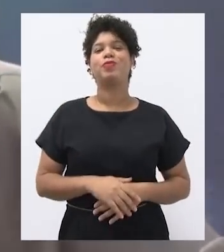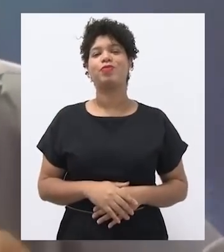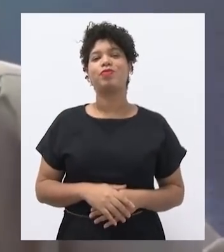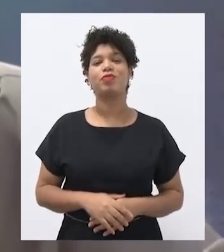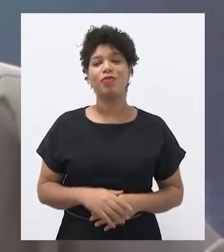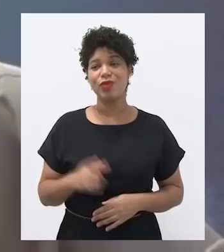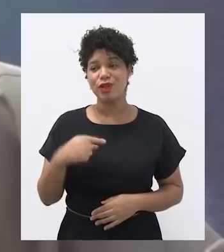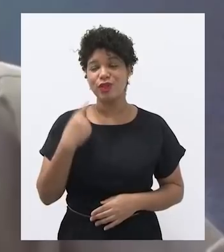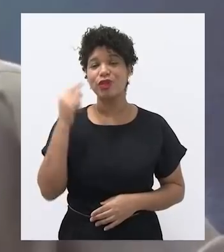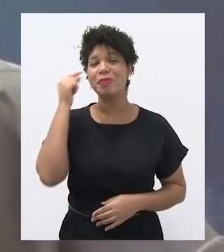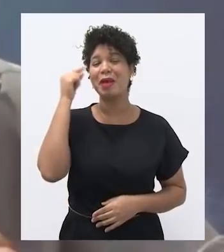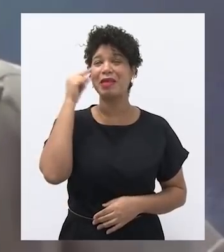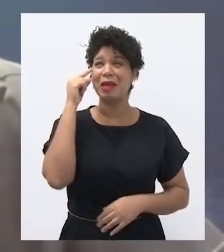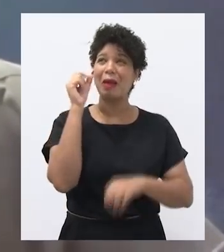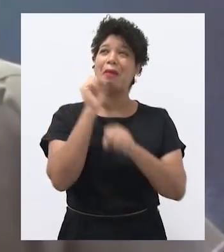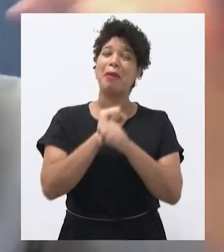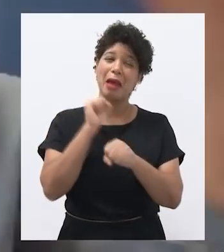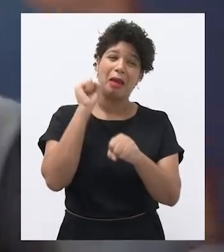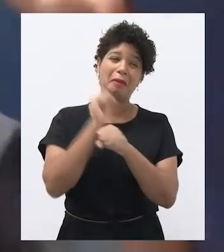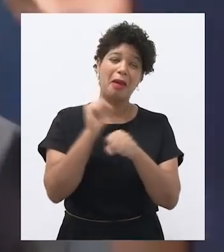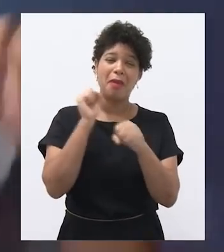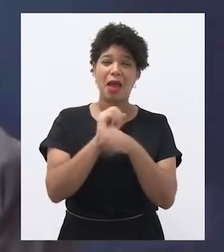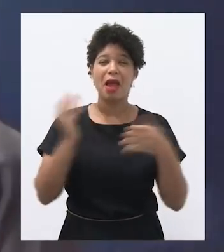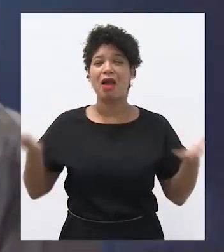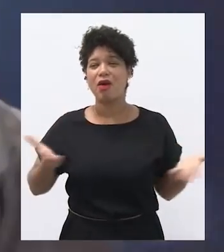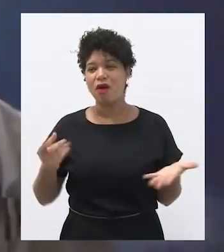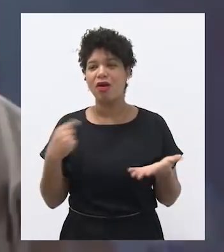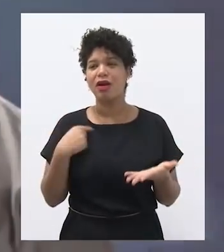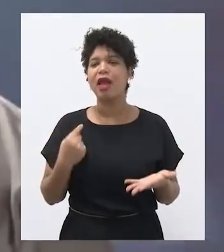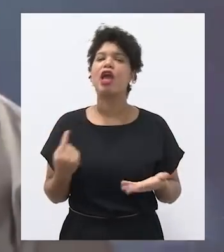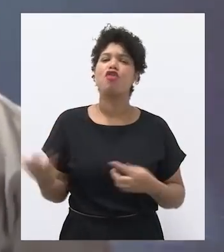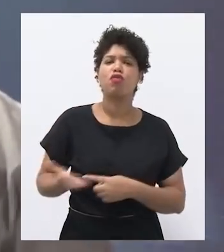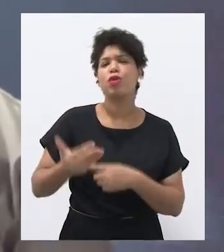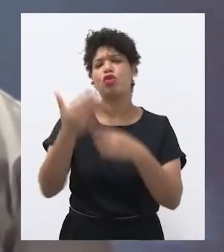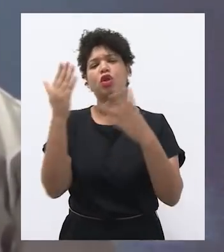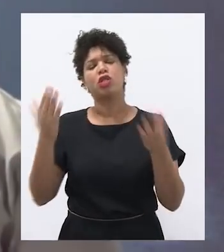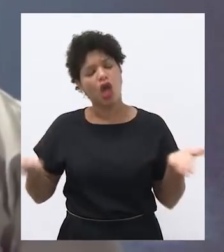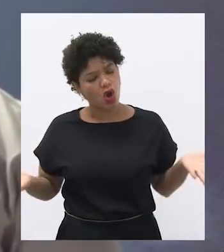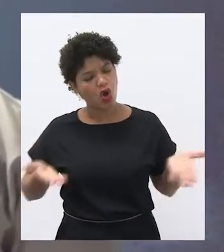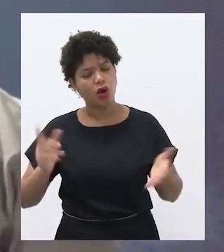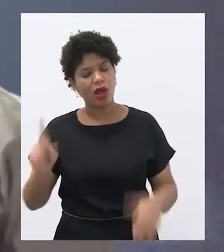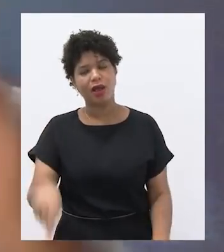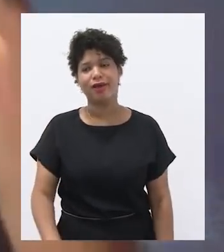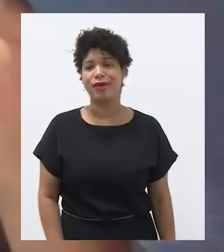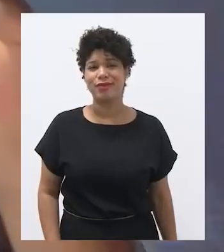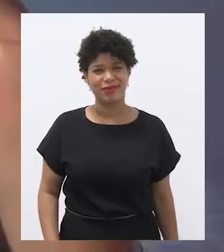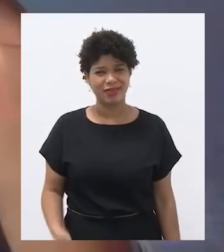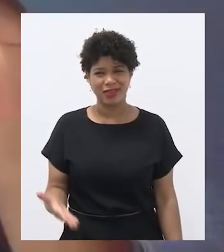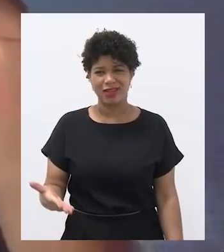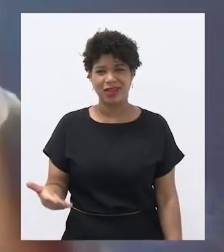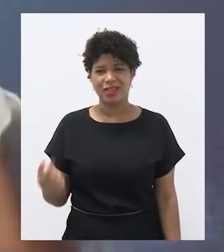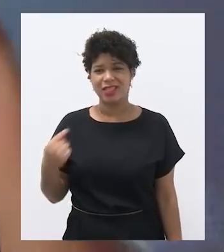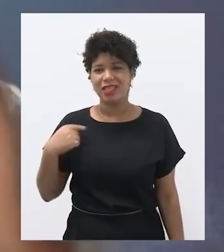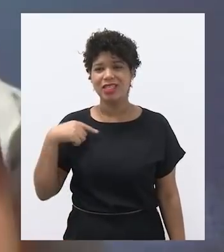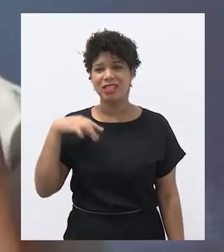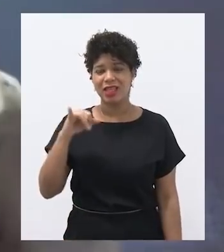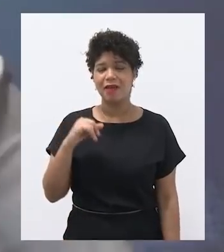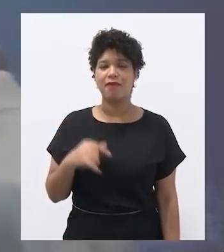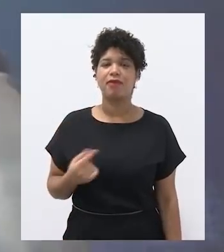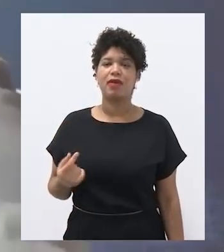dá mais para parar e dizer, olha, agora eu vou me atualizar. Porque no momento em que você, teoricamente,